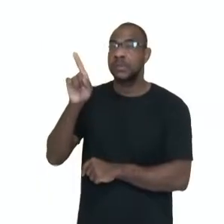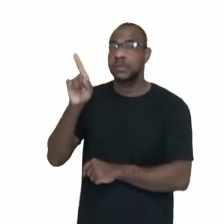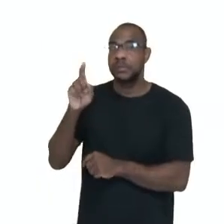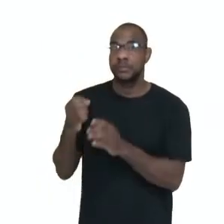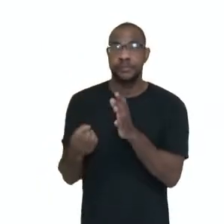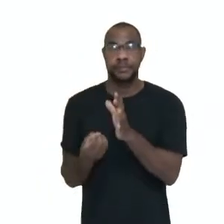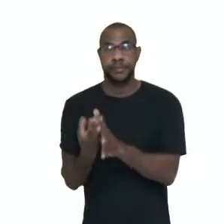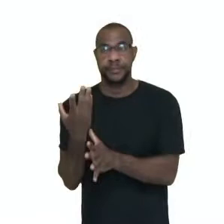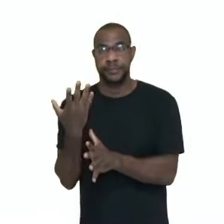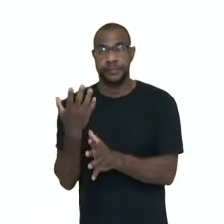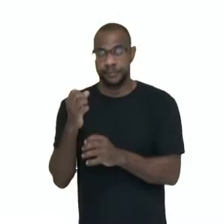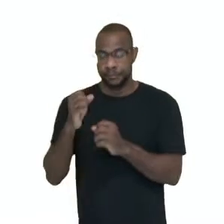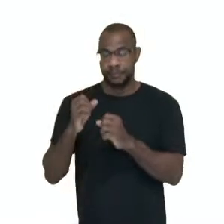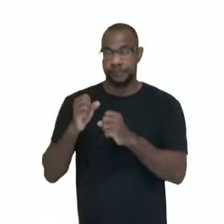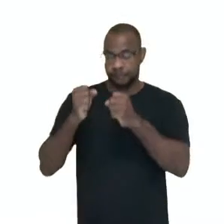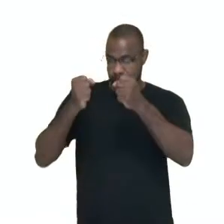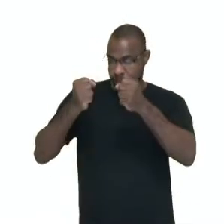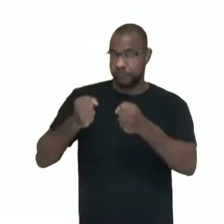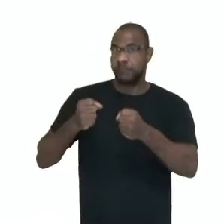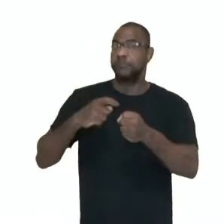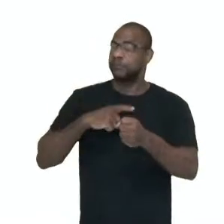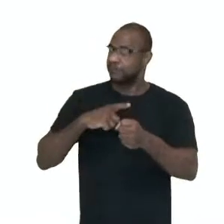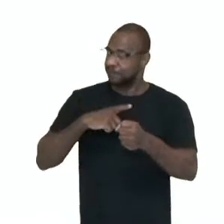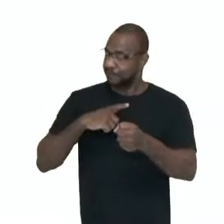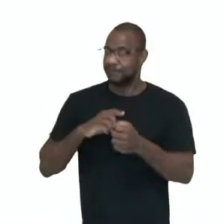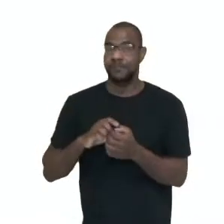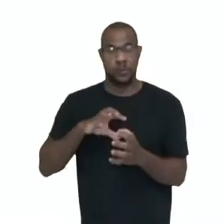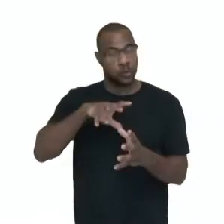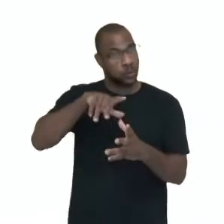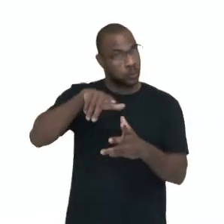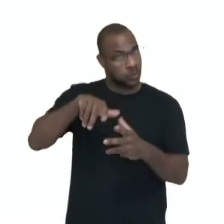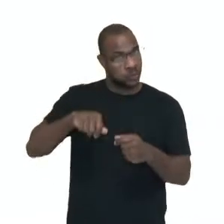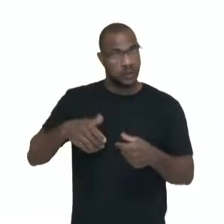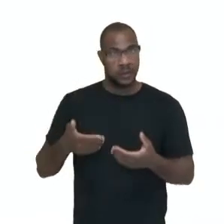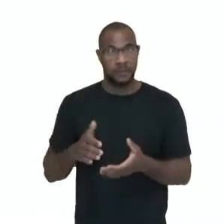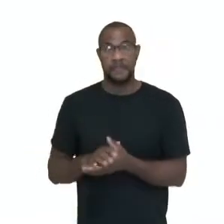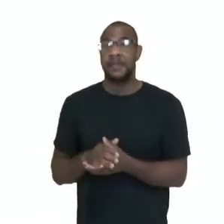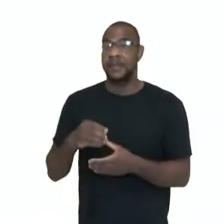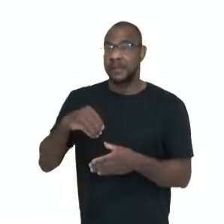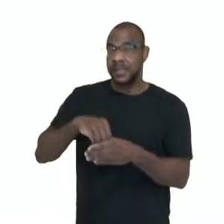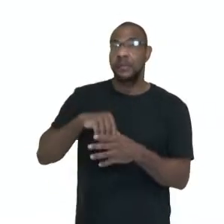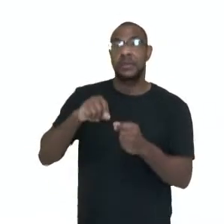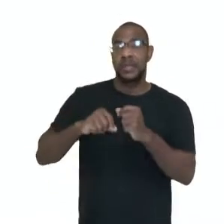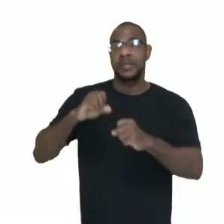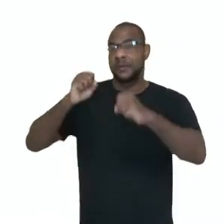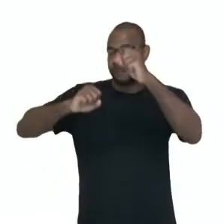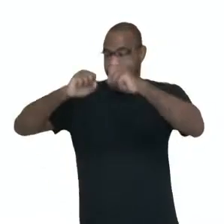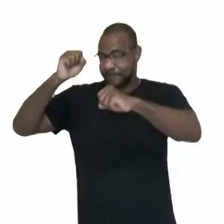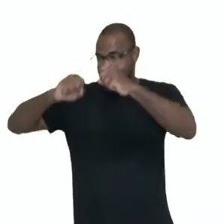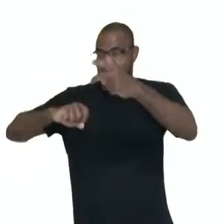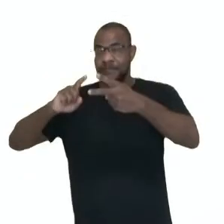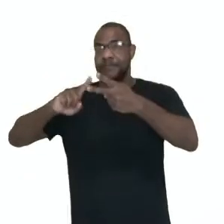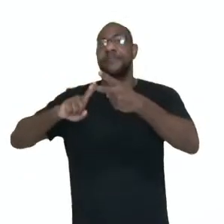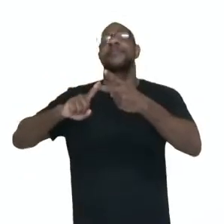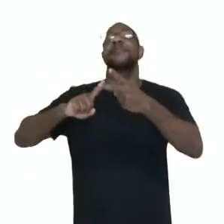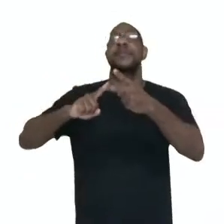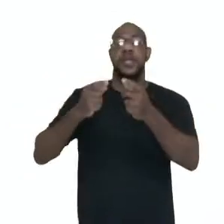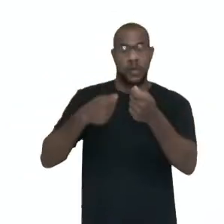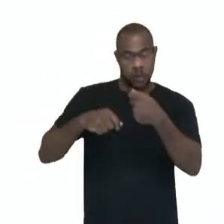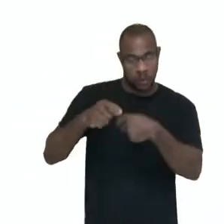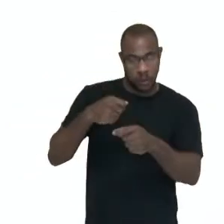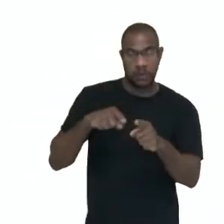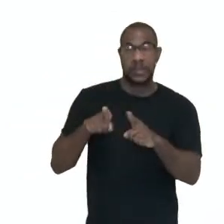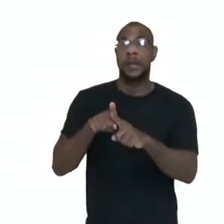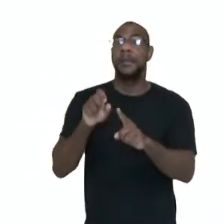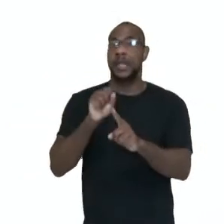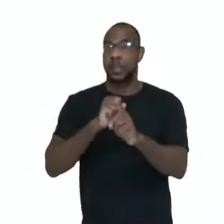uma grande potência em termos de mundo no sentido industrial, econômico e até social. É